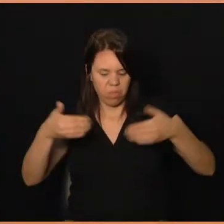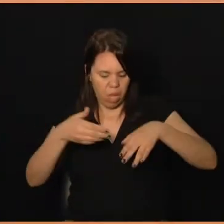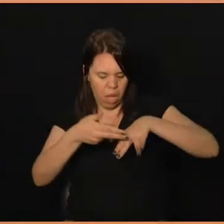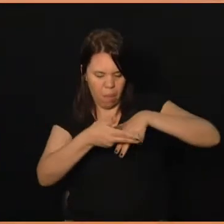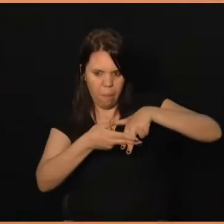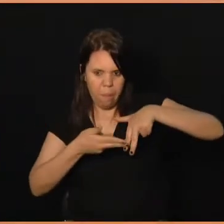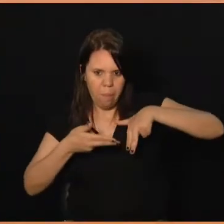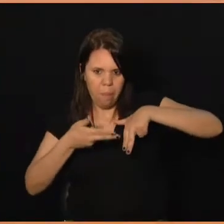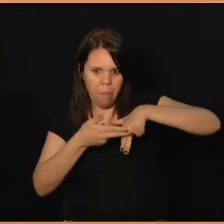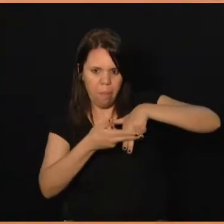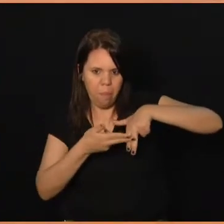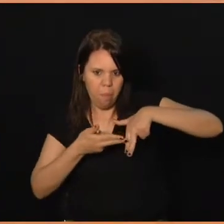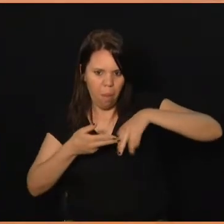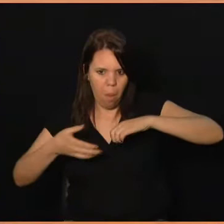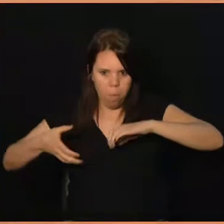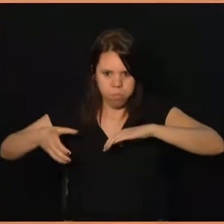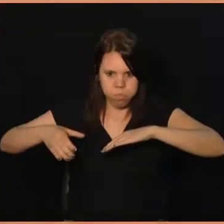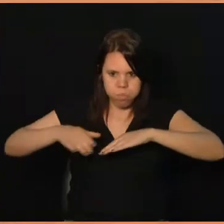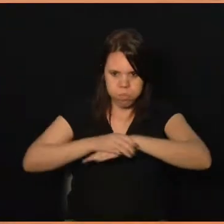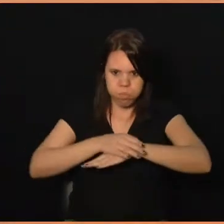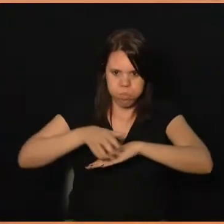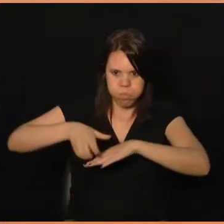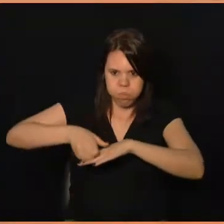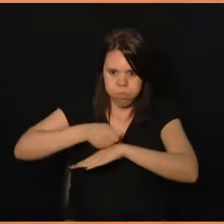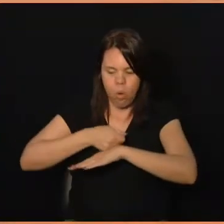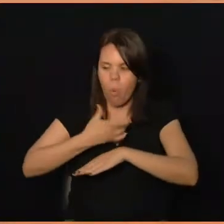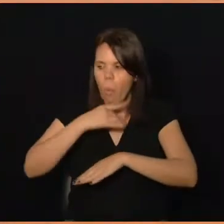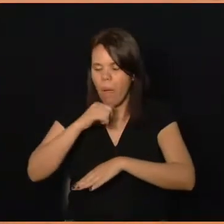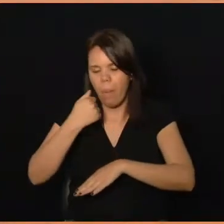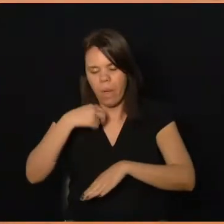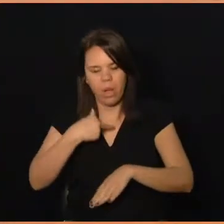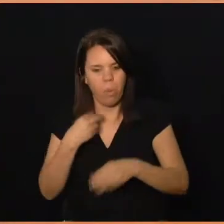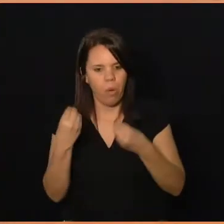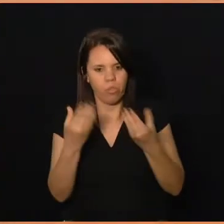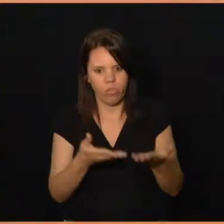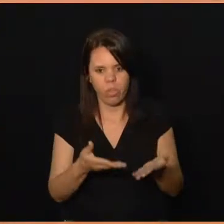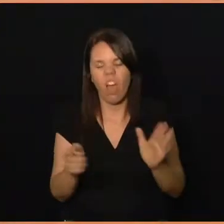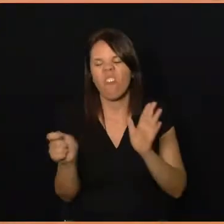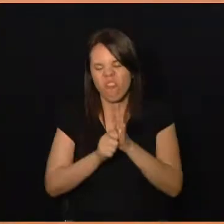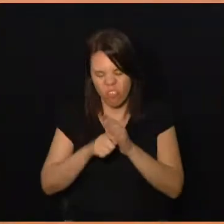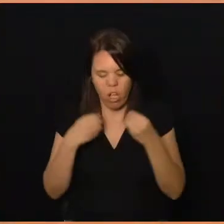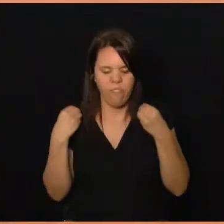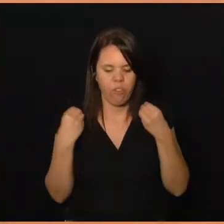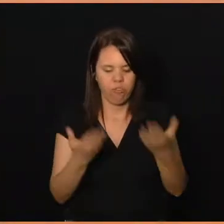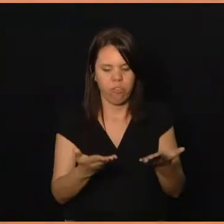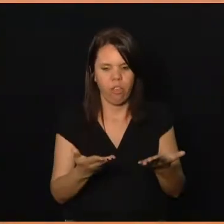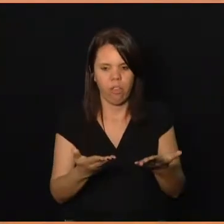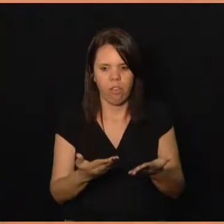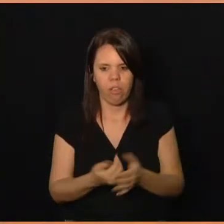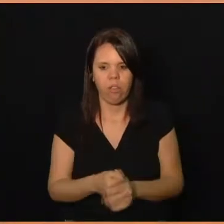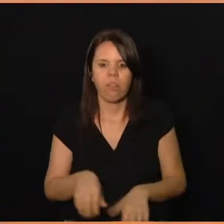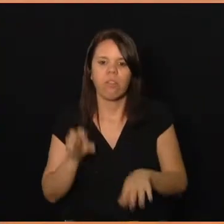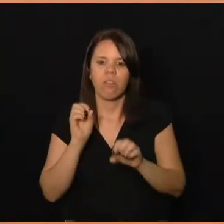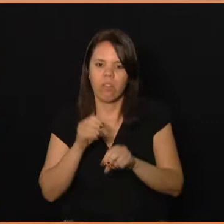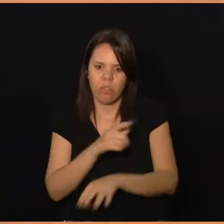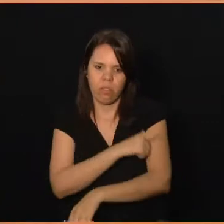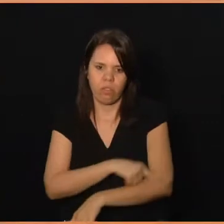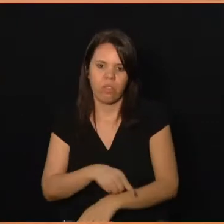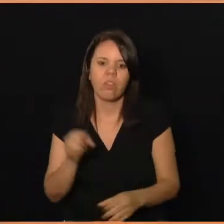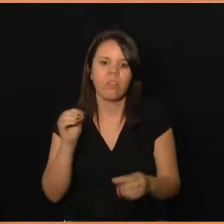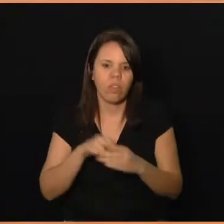moda, o tênis da moda, tudo aquilo que o pai e a mãe não pode dar, mas o tráfico dá. Então, acho que a educação ainda vem de